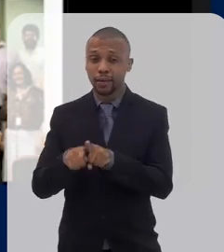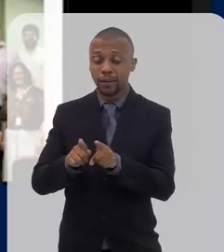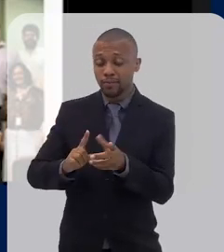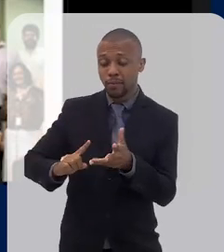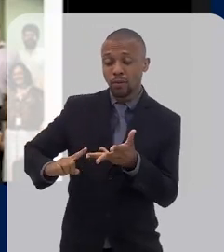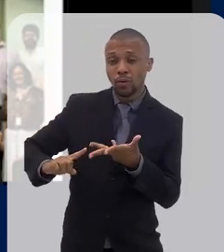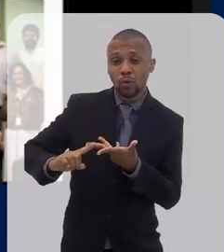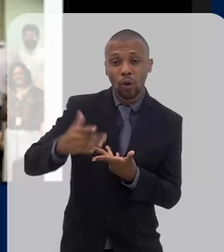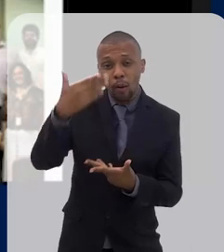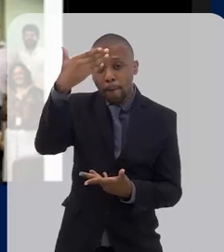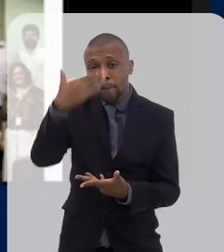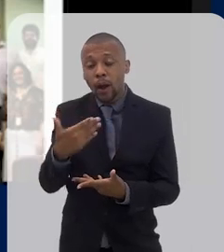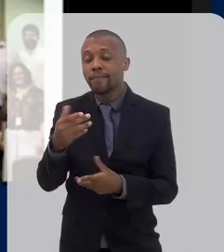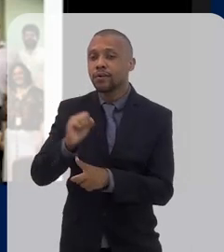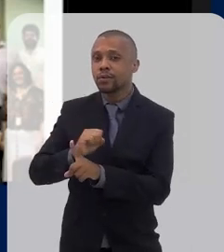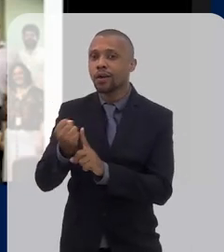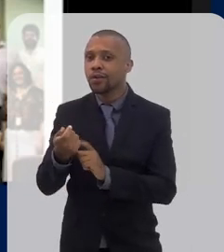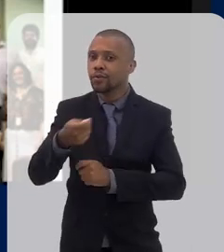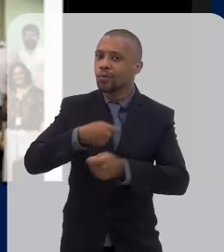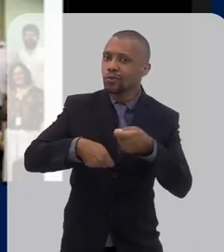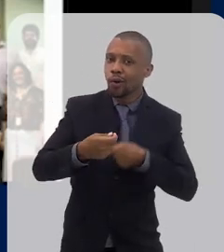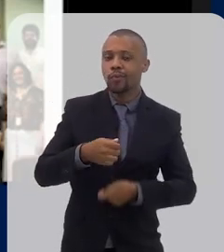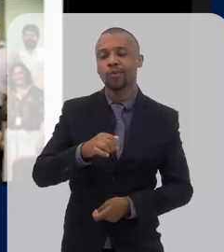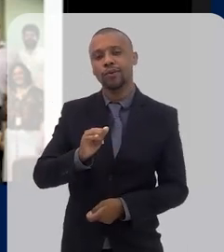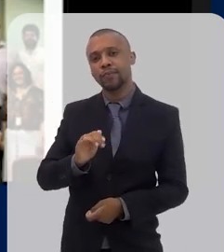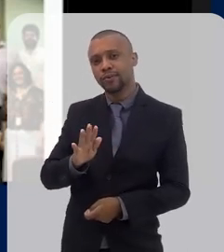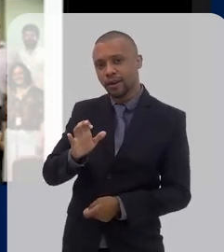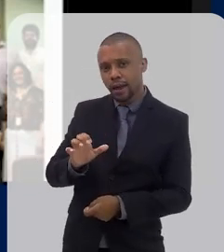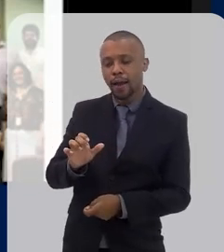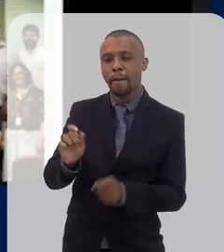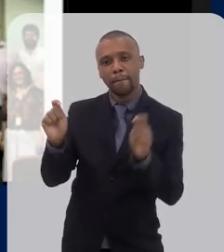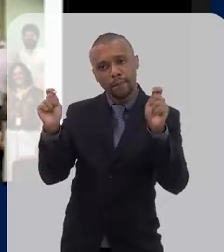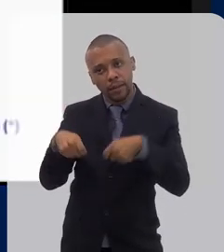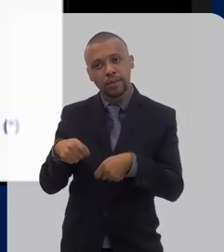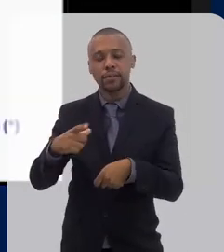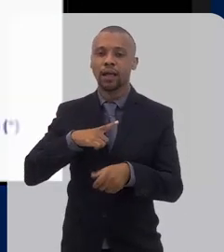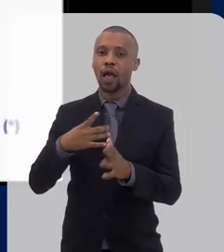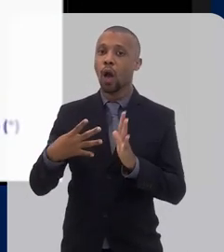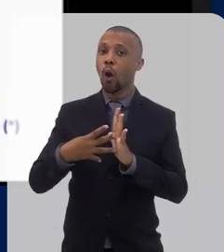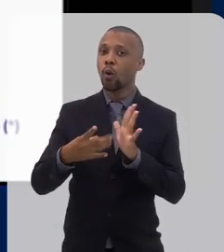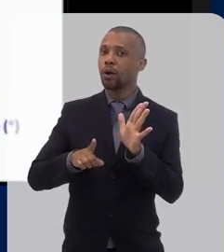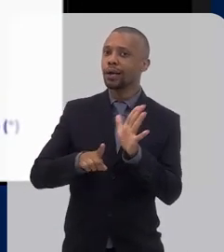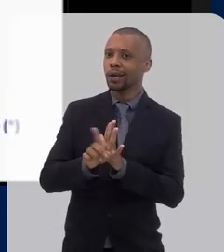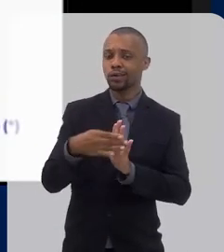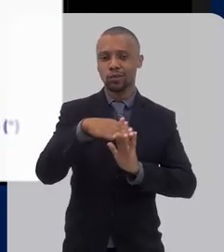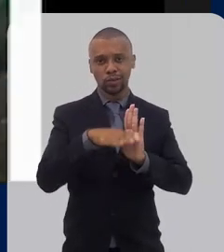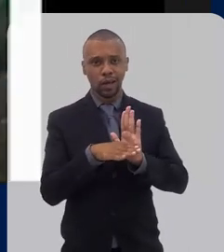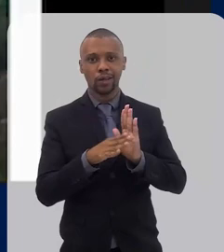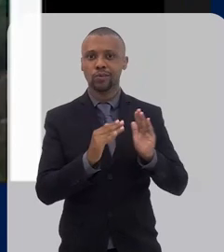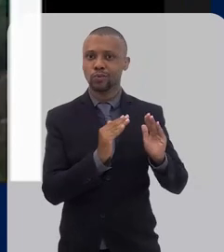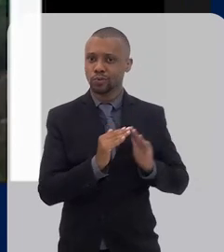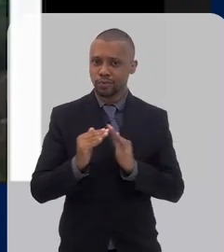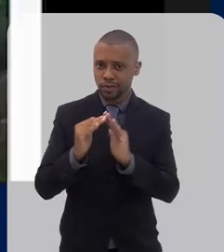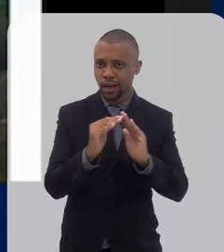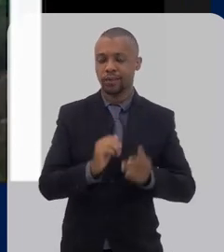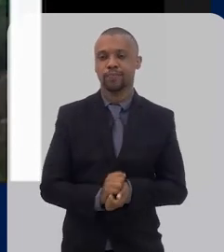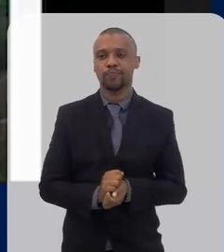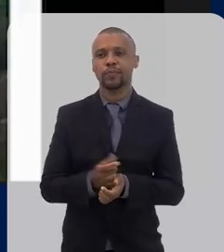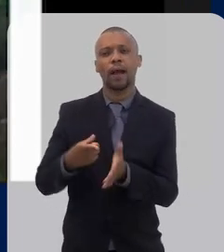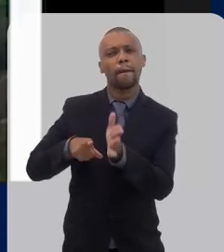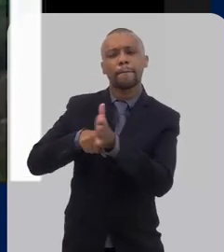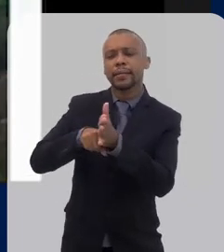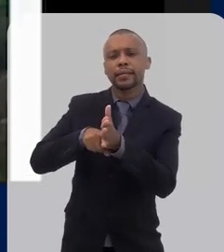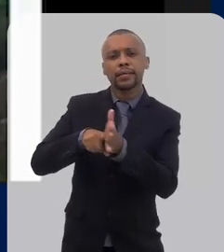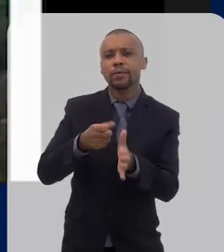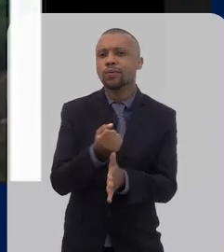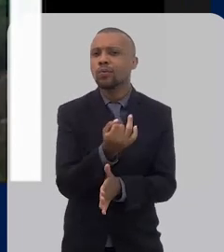indicadores socioeconômicos que o IBGE permite trazer através dos questionários domiciliares. Pesquisas nos